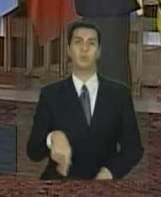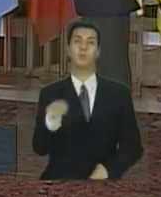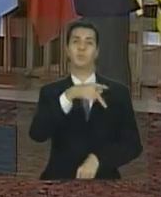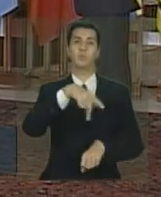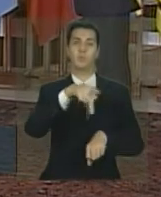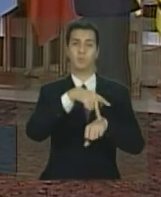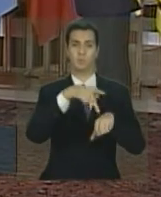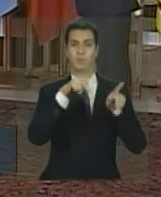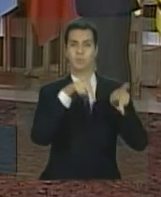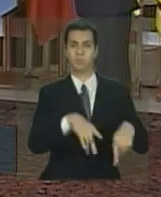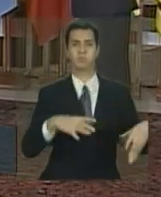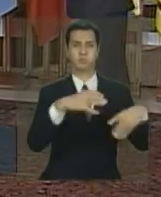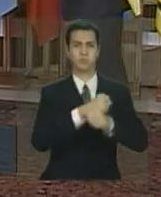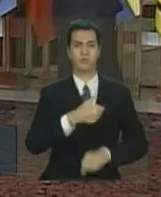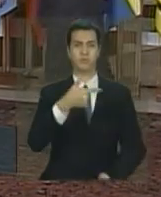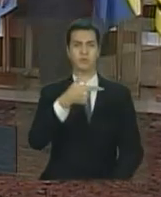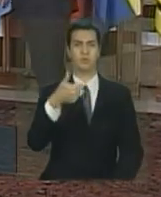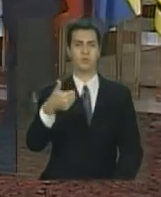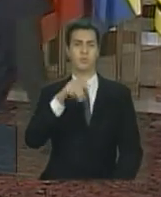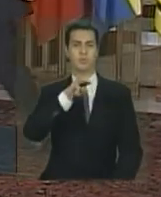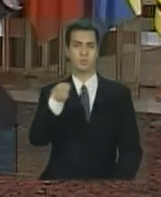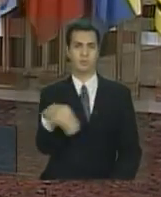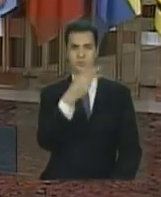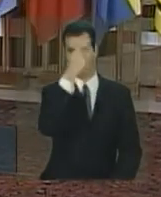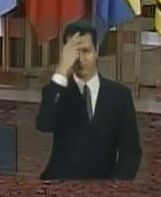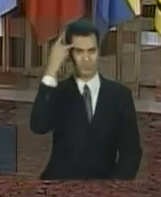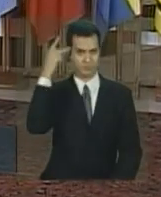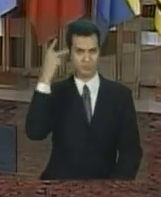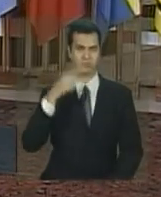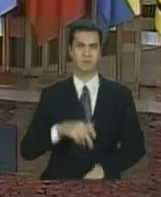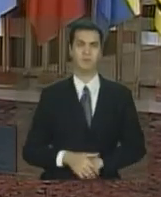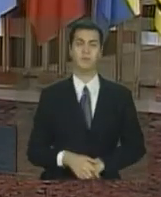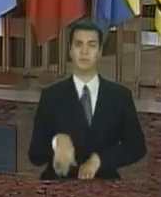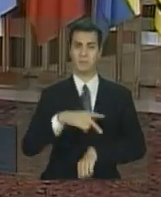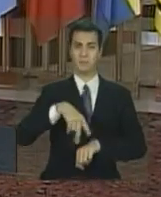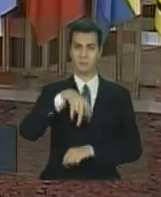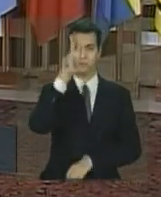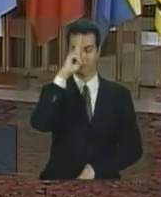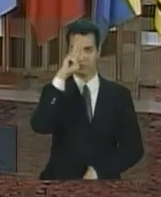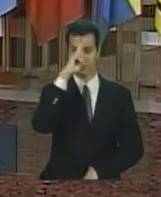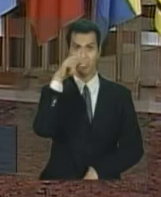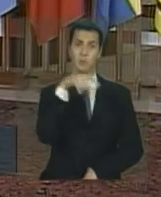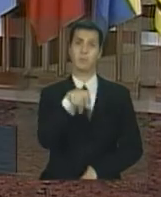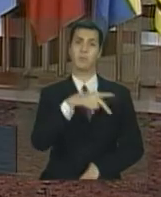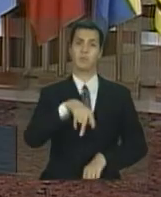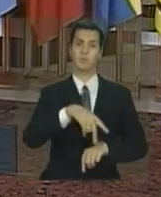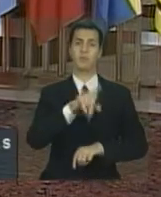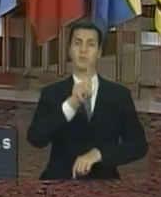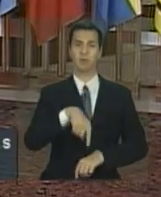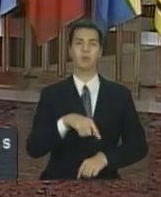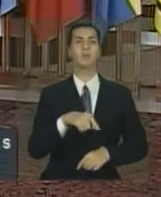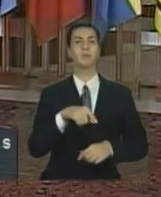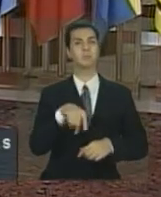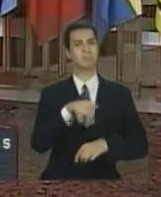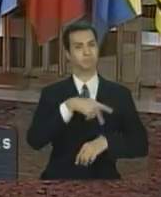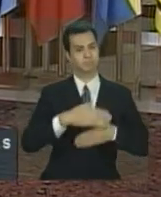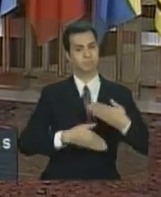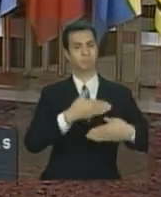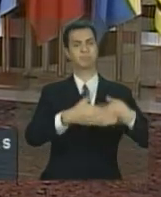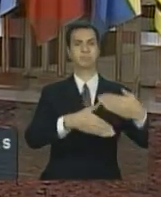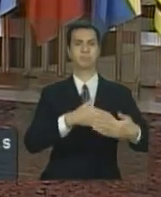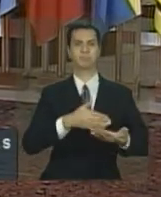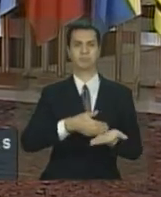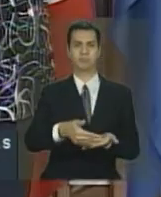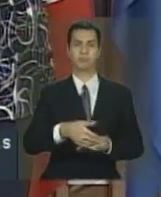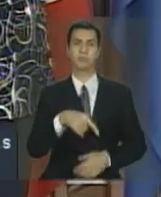21 milhões de habitantes. E o país é considerado uma nação em desenvolvimento.